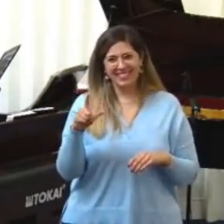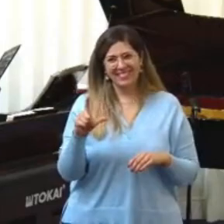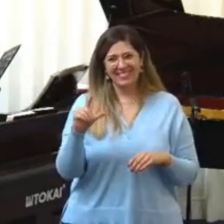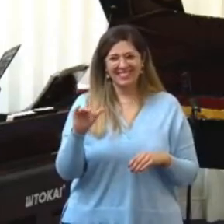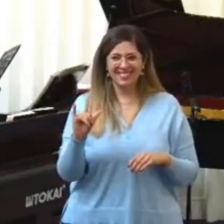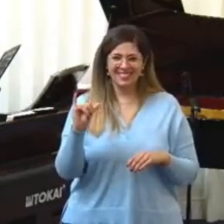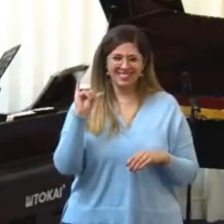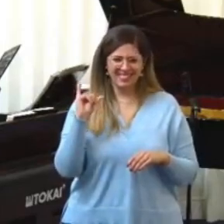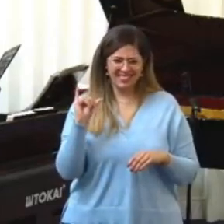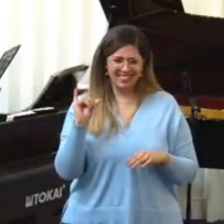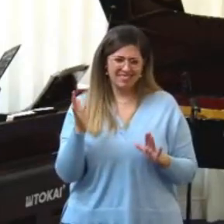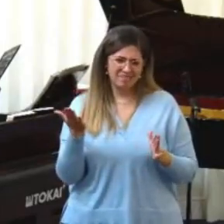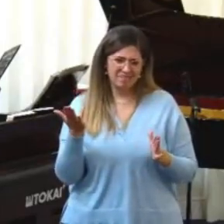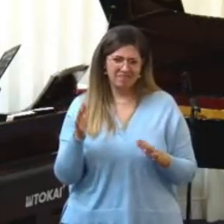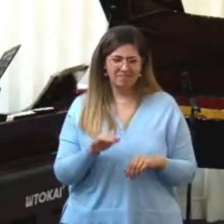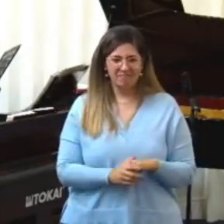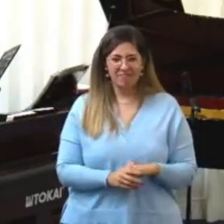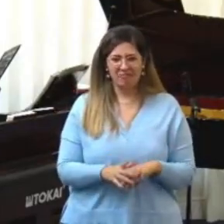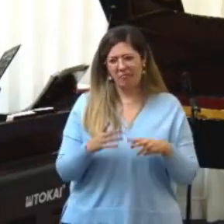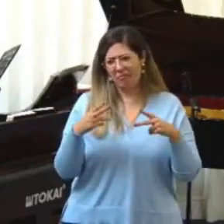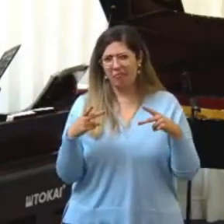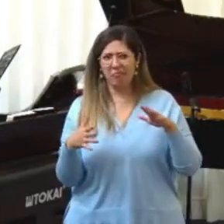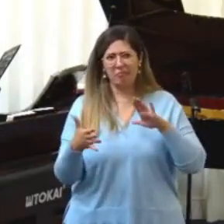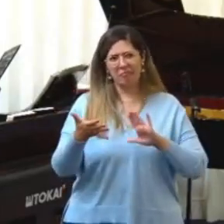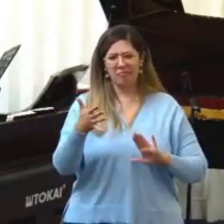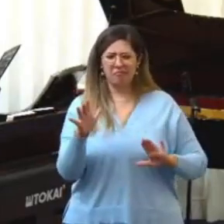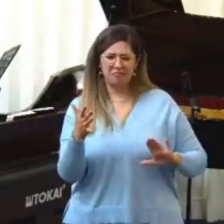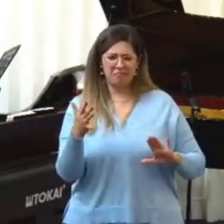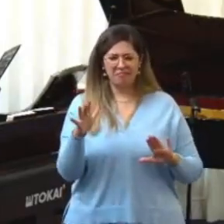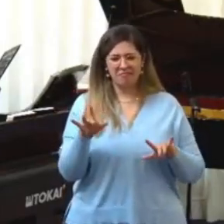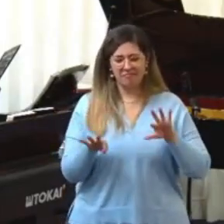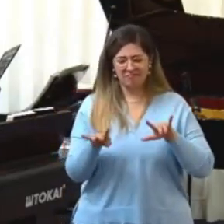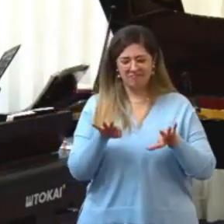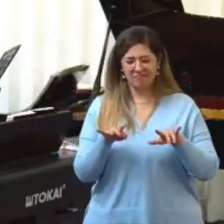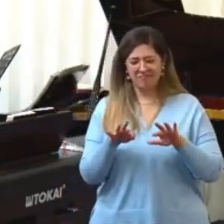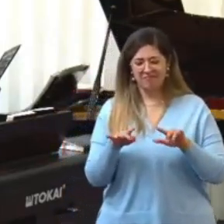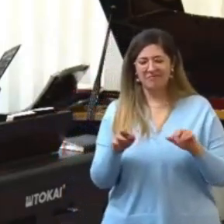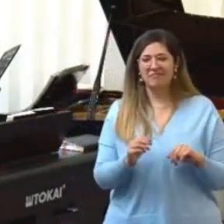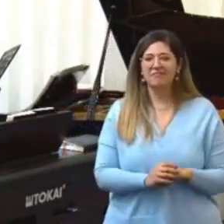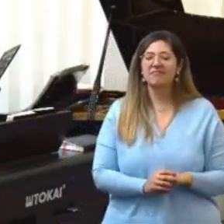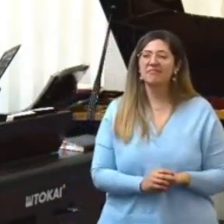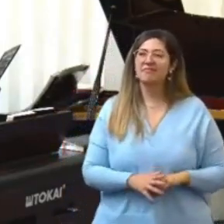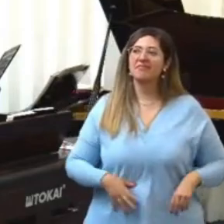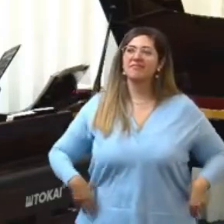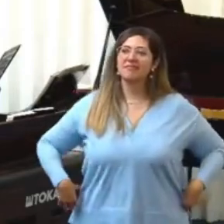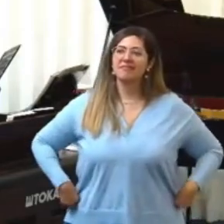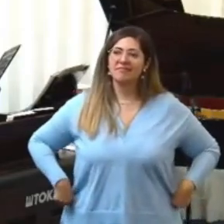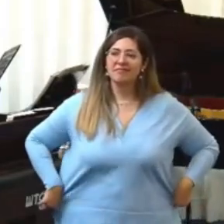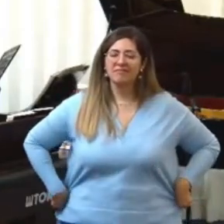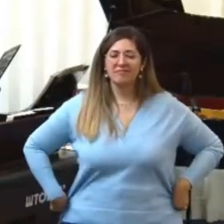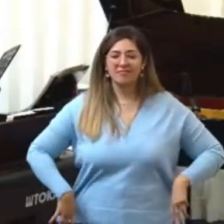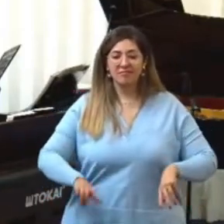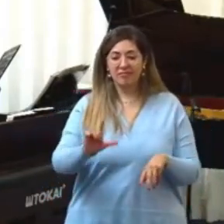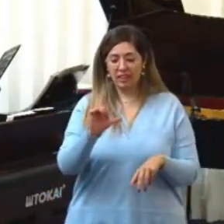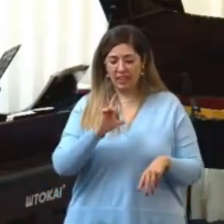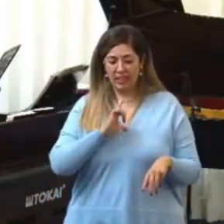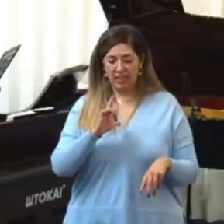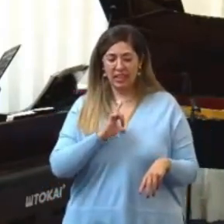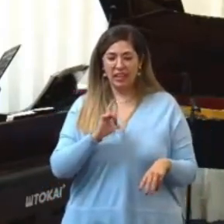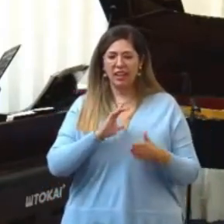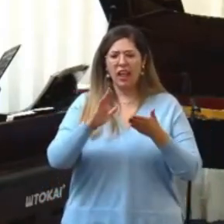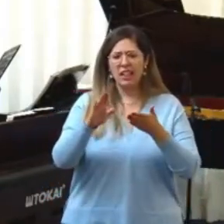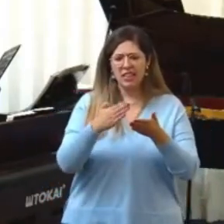meio assim, a canção é algo meio assim, né? Something just like this. Ele diz assim, a canção diz assim, tenho lido